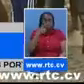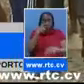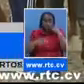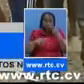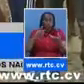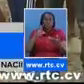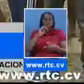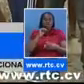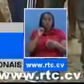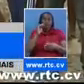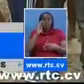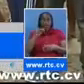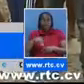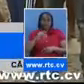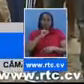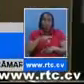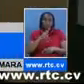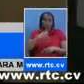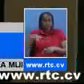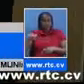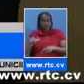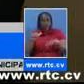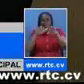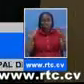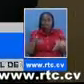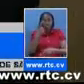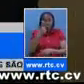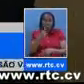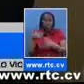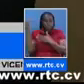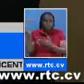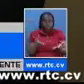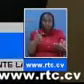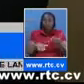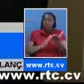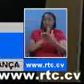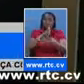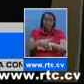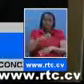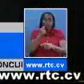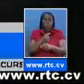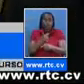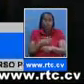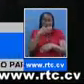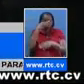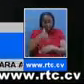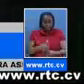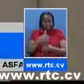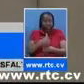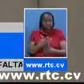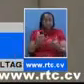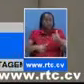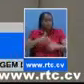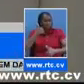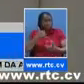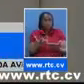Miguel podem, doravante, através do Balcão Único de Atendimento, ter acesso a um serviço eficiente e que melhor